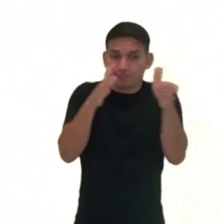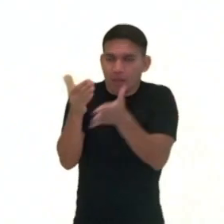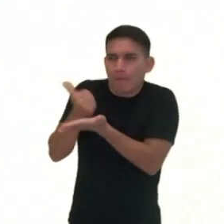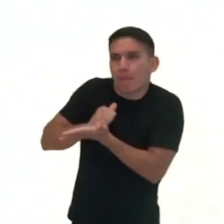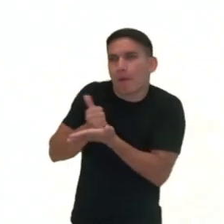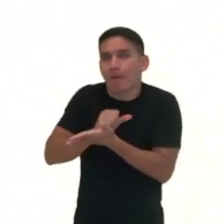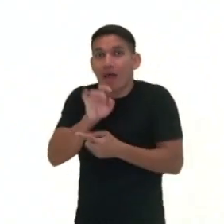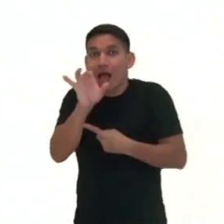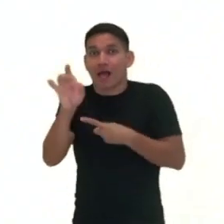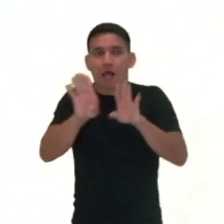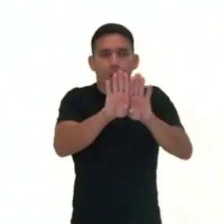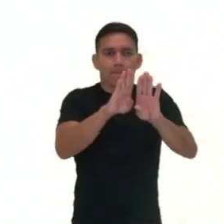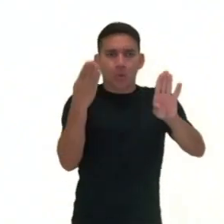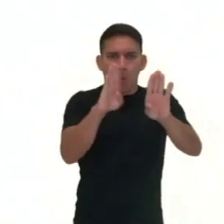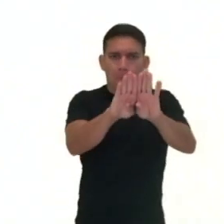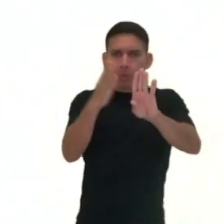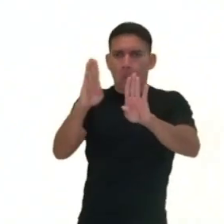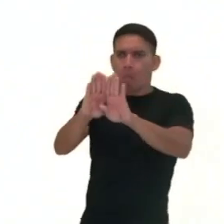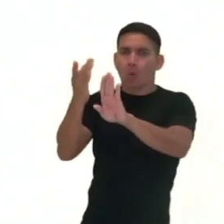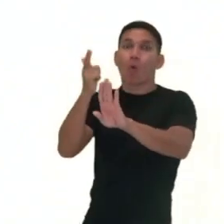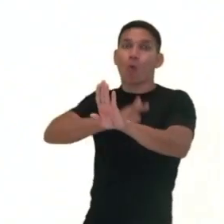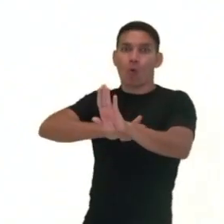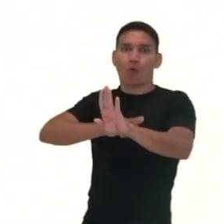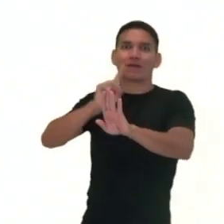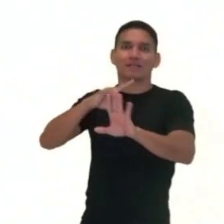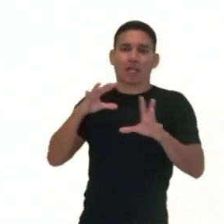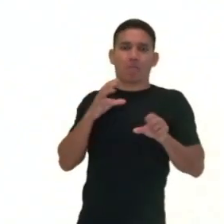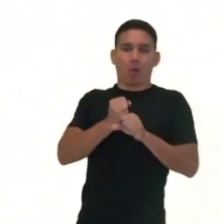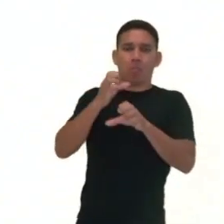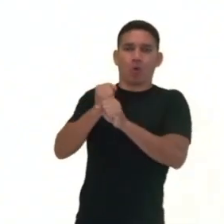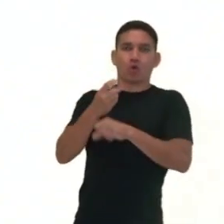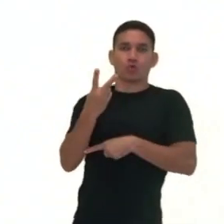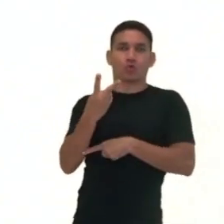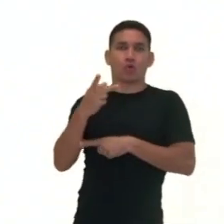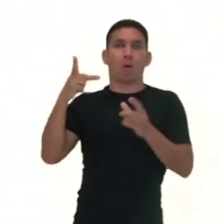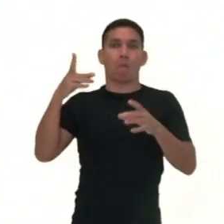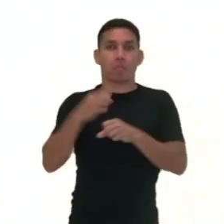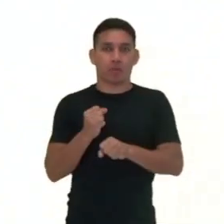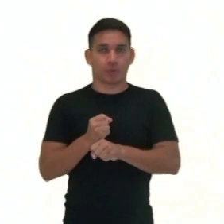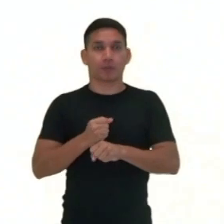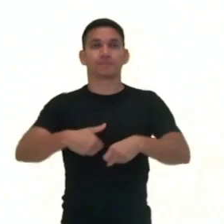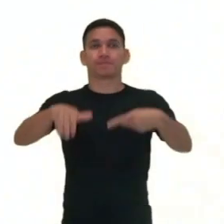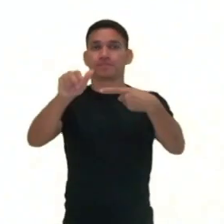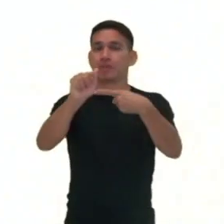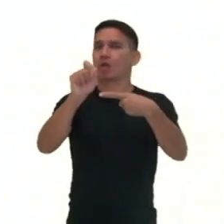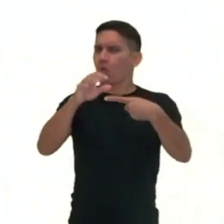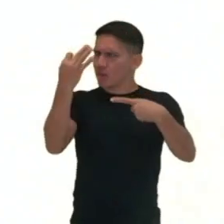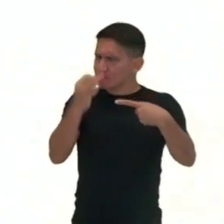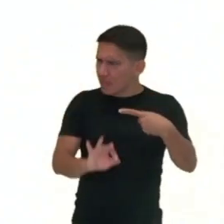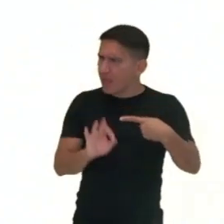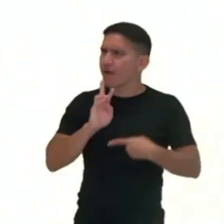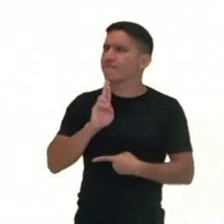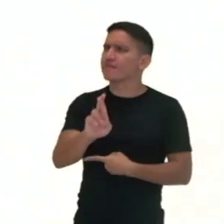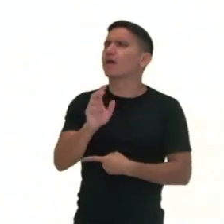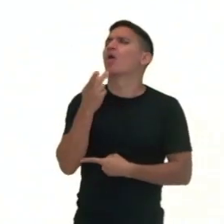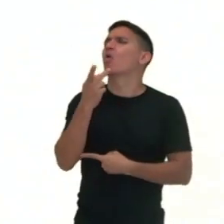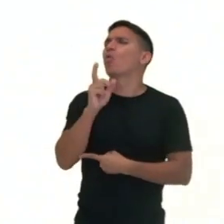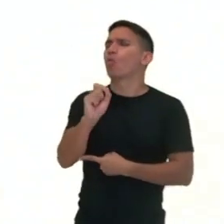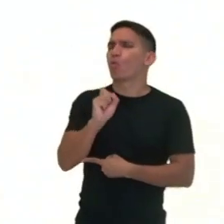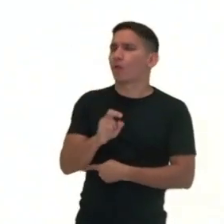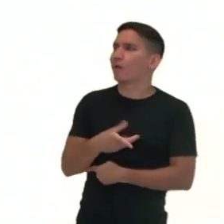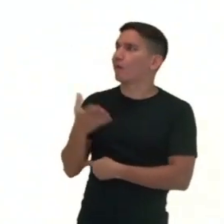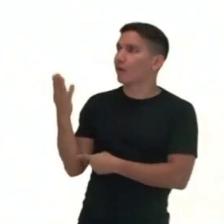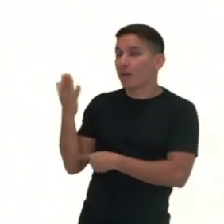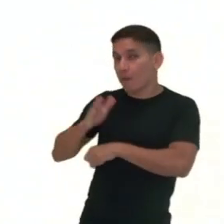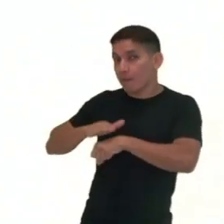cada porta que ele consegue abrir ganha 2 pontos. Letra A. É correto afirmar